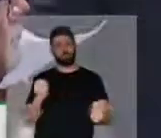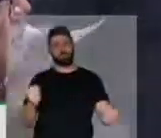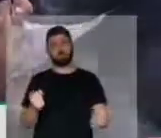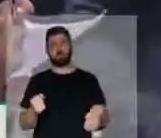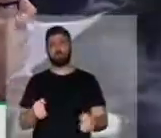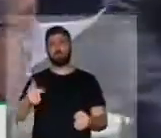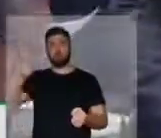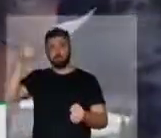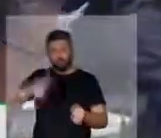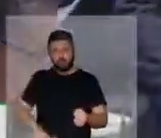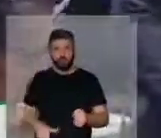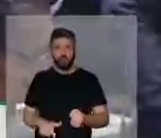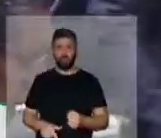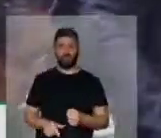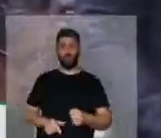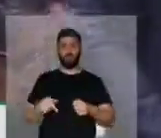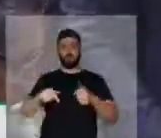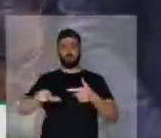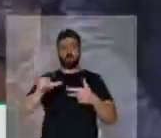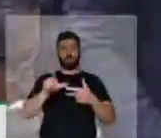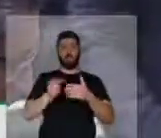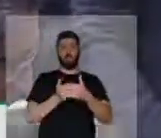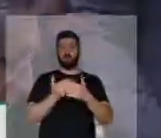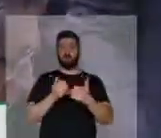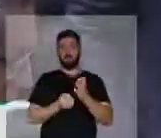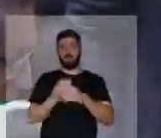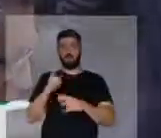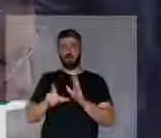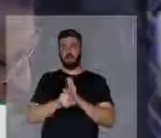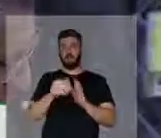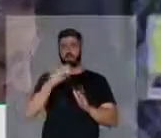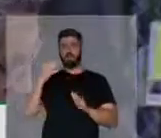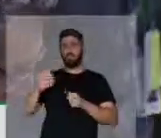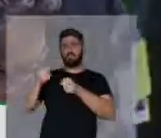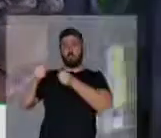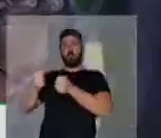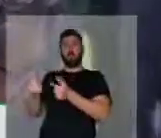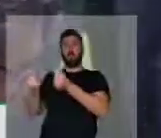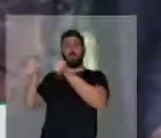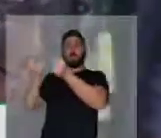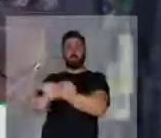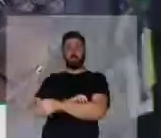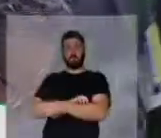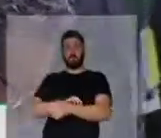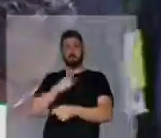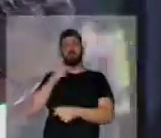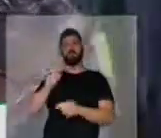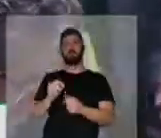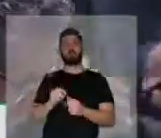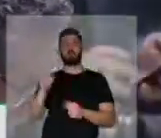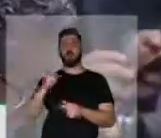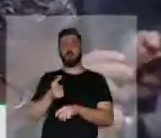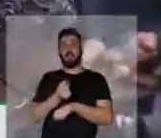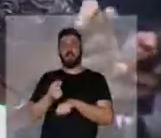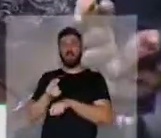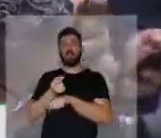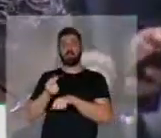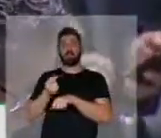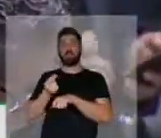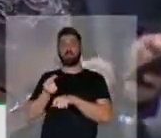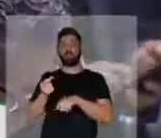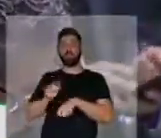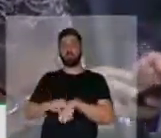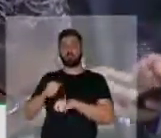possível que, mais uma vez, este poder vá legislar em favor dos muito poderosos. Nós estamos falando do capital